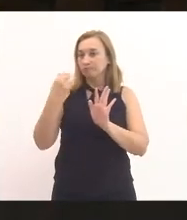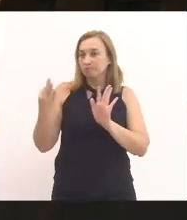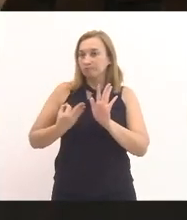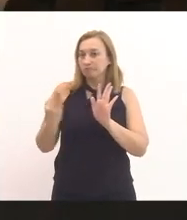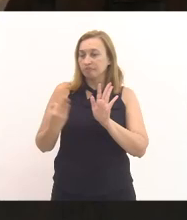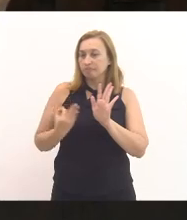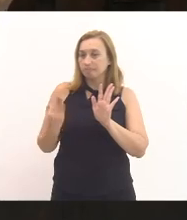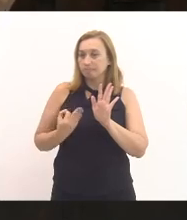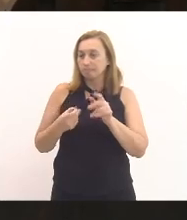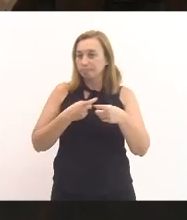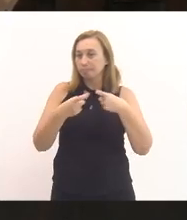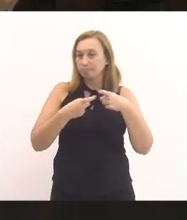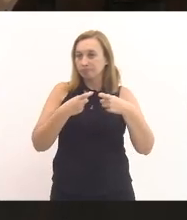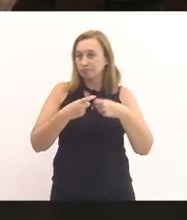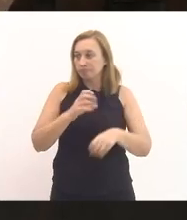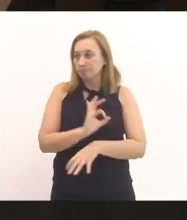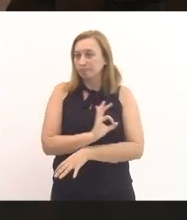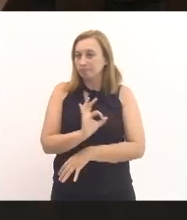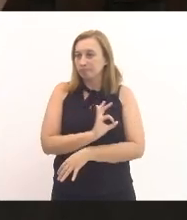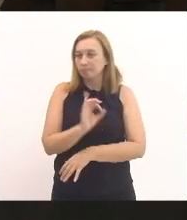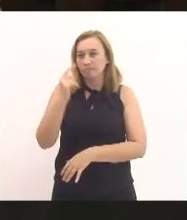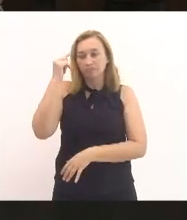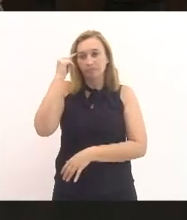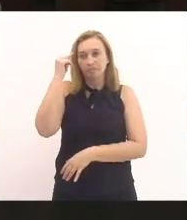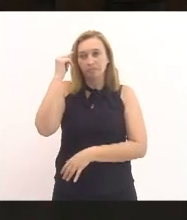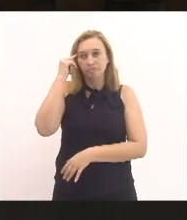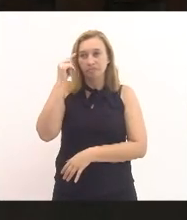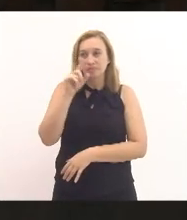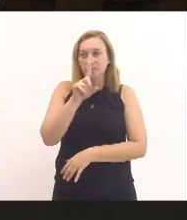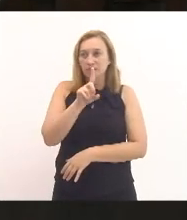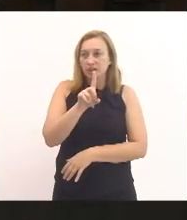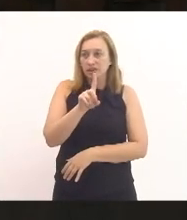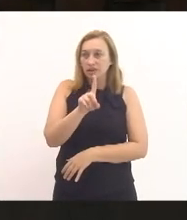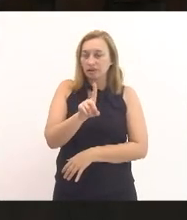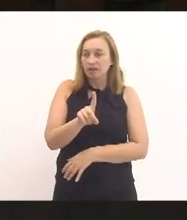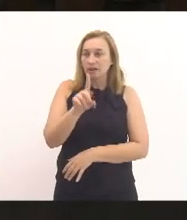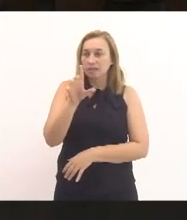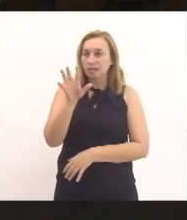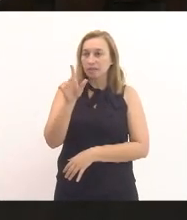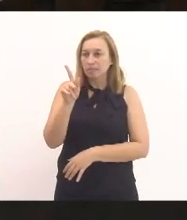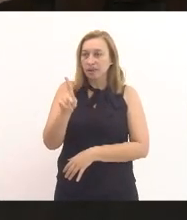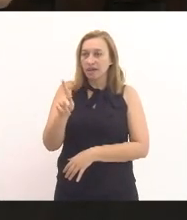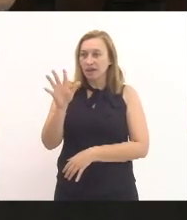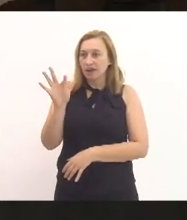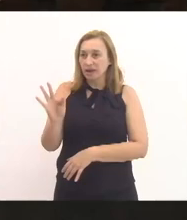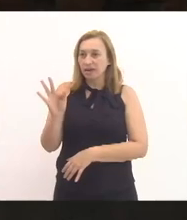polícia as reflexões sobre a dpf 635